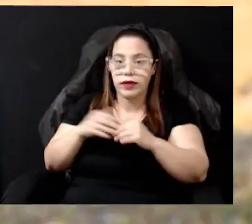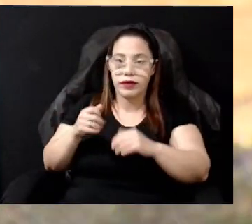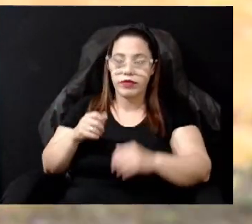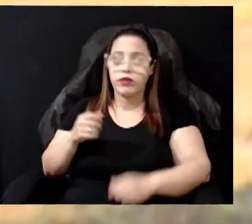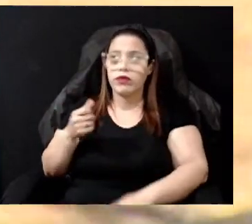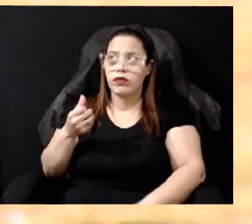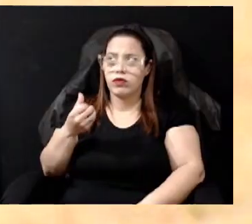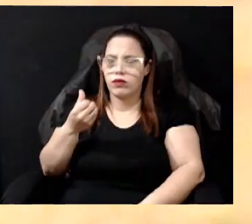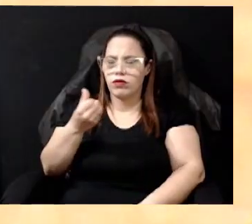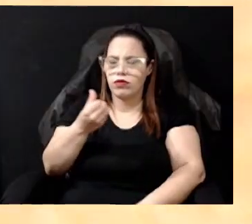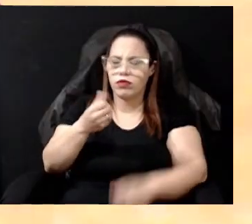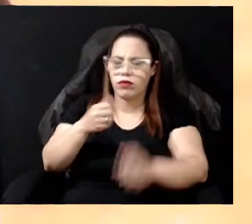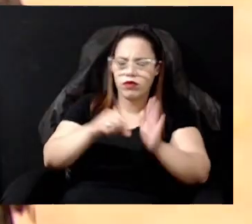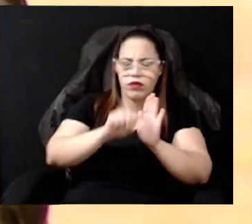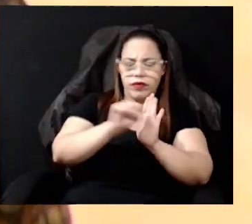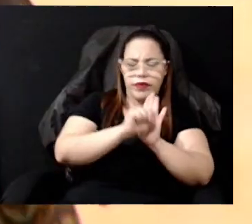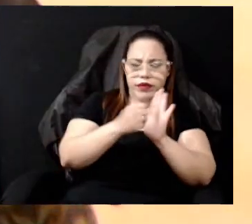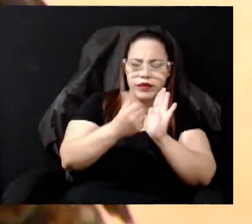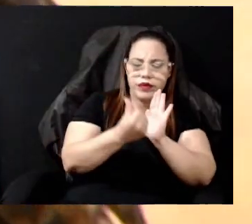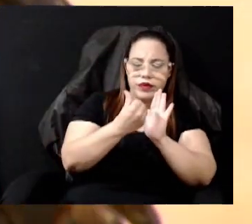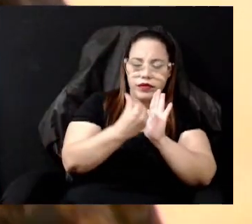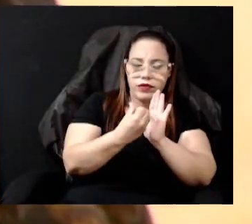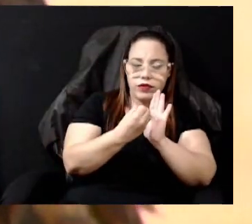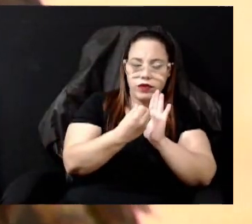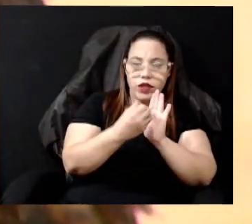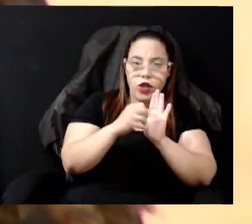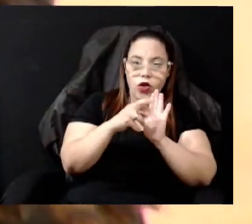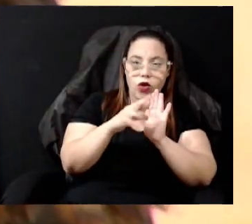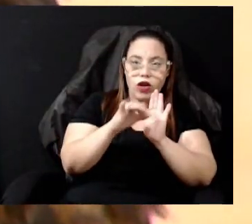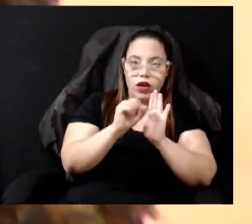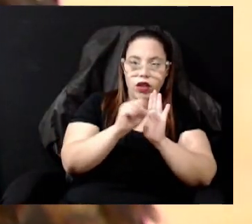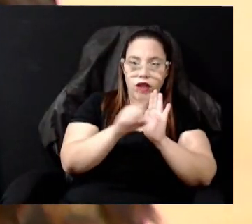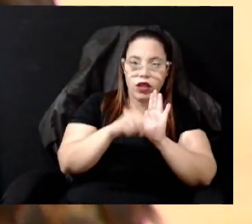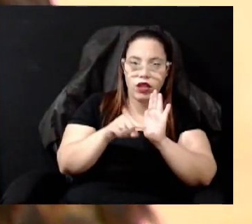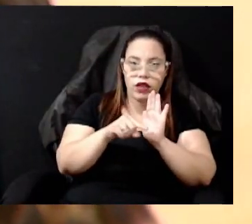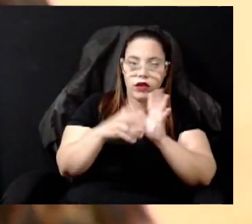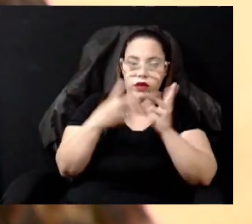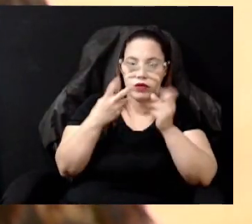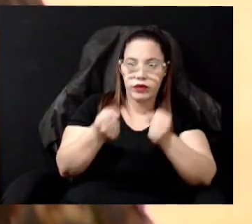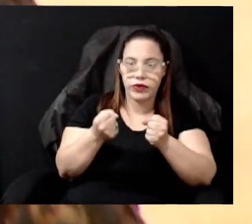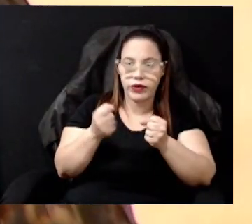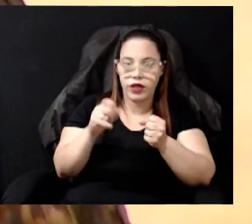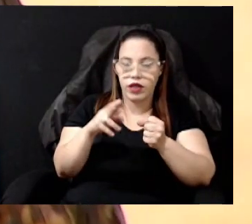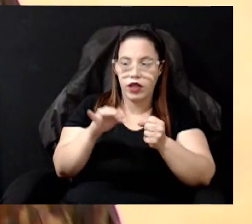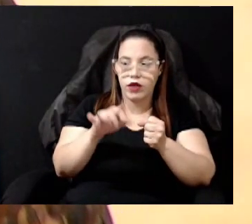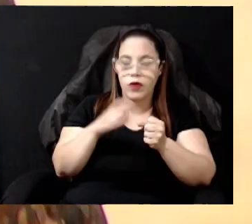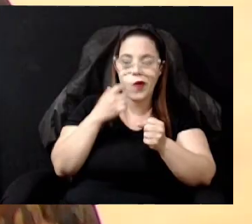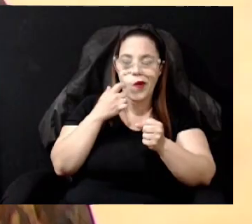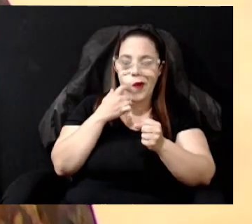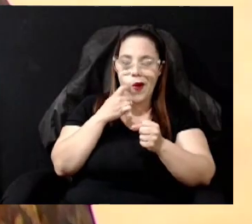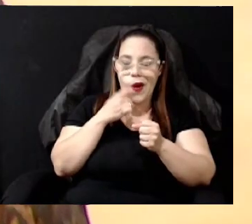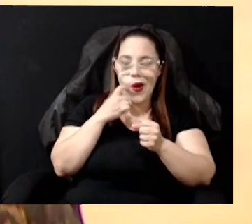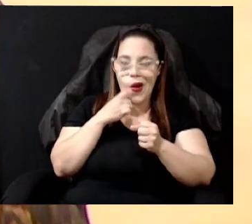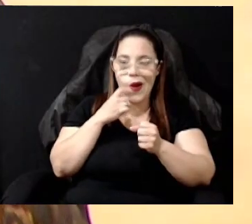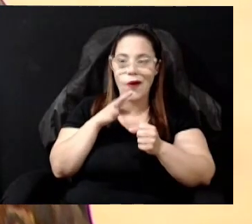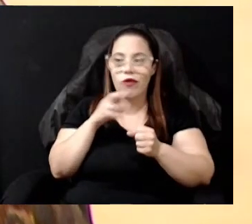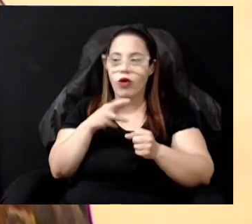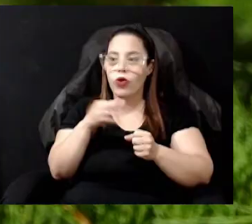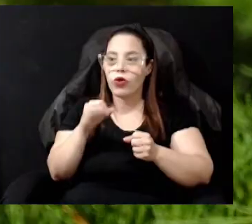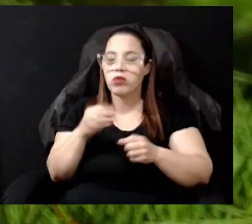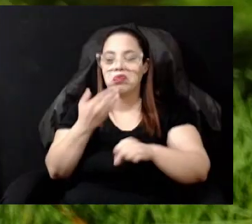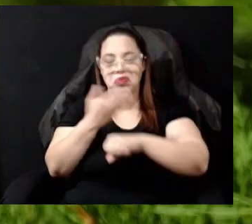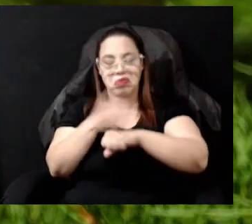foram feitos por Cortés, o famoso conquistador espanhol que descreveu a presença de falcões treinados mantidos pelo